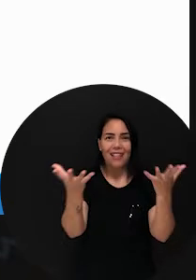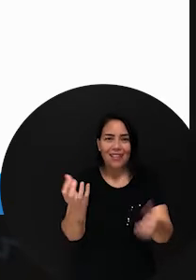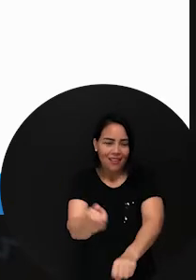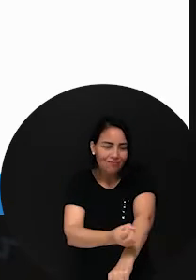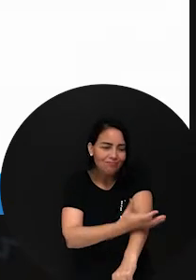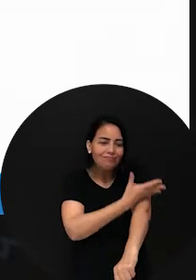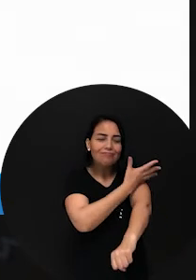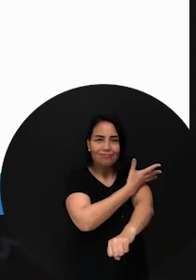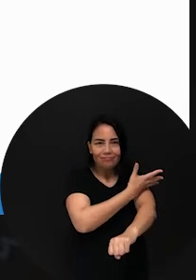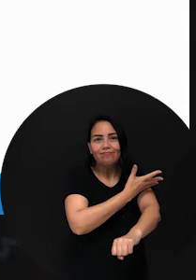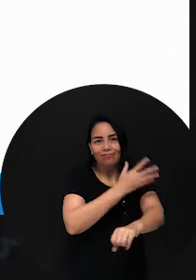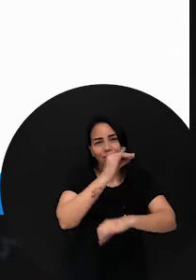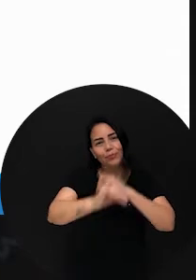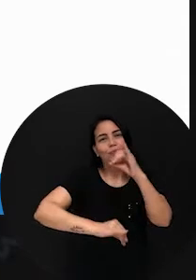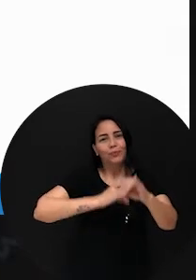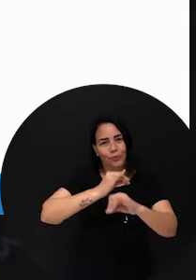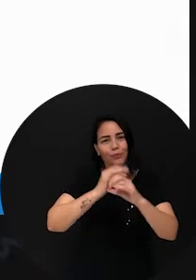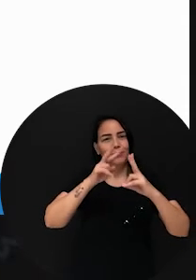online.